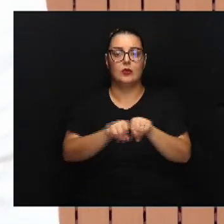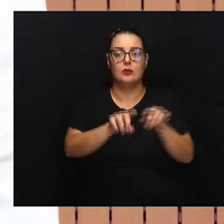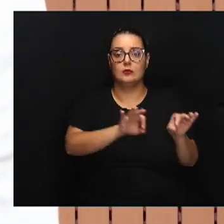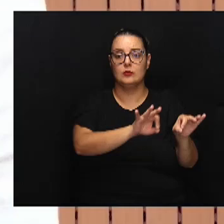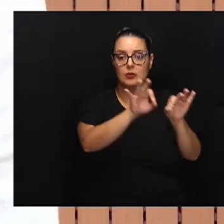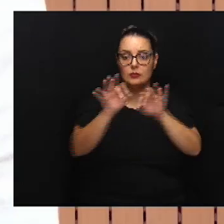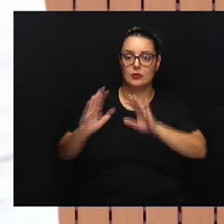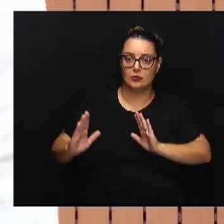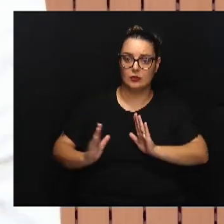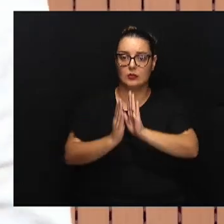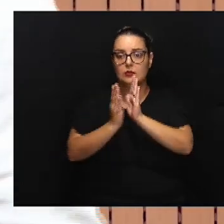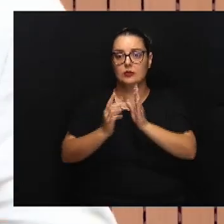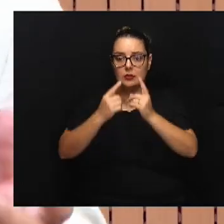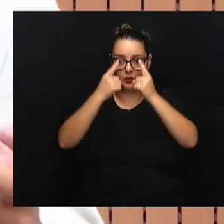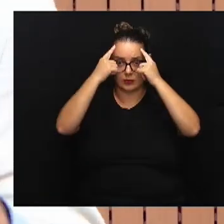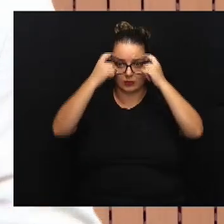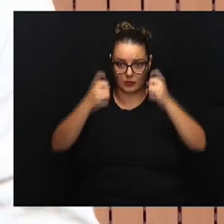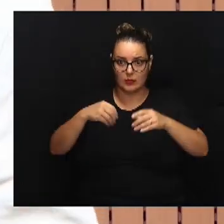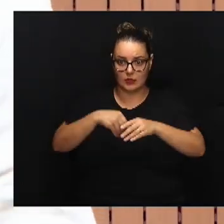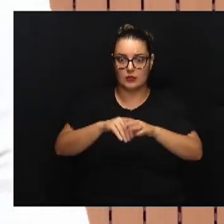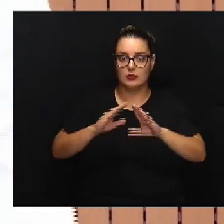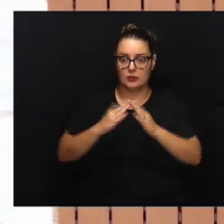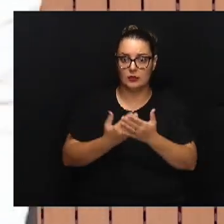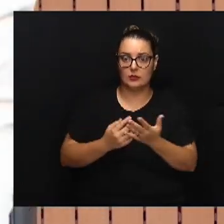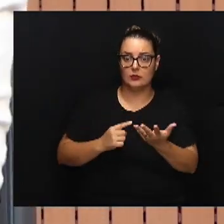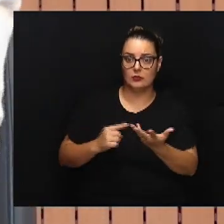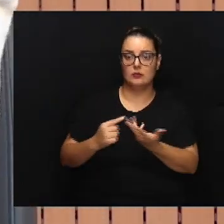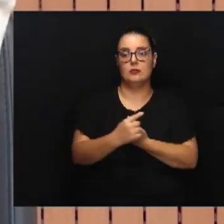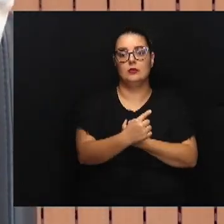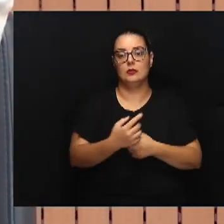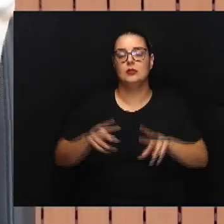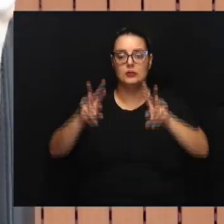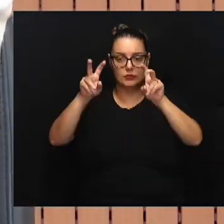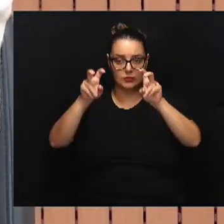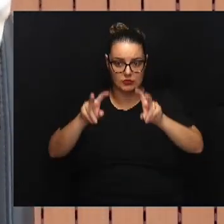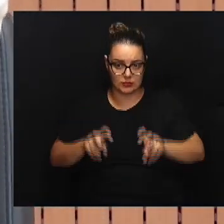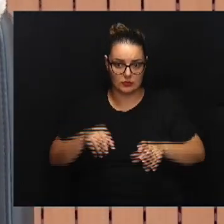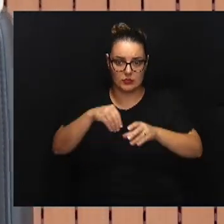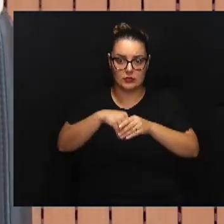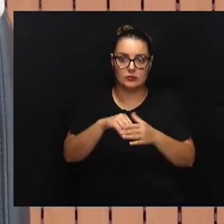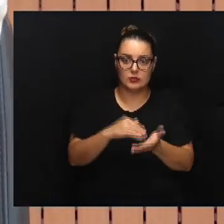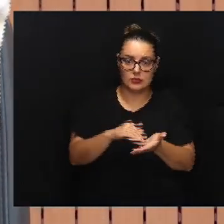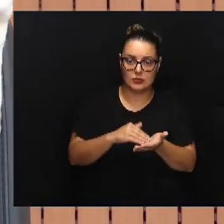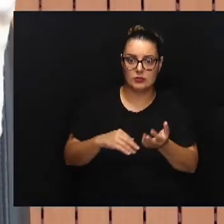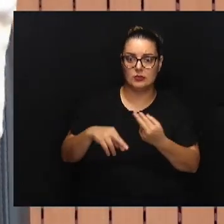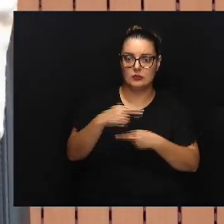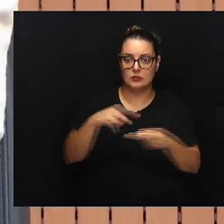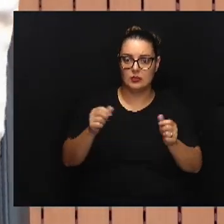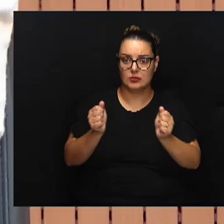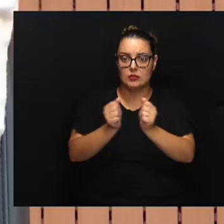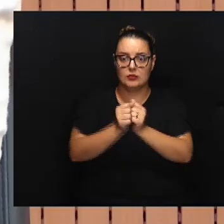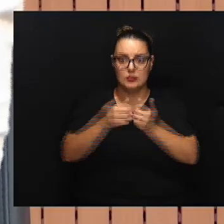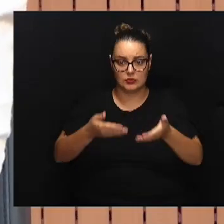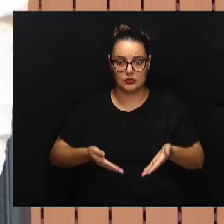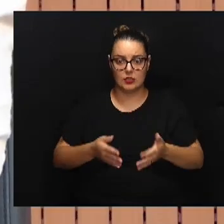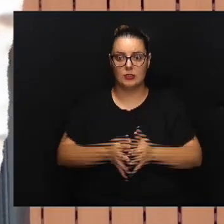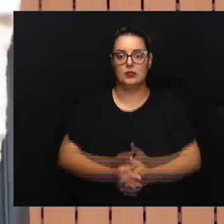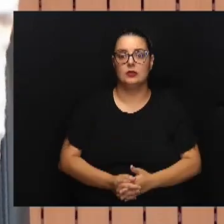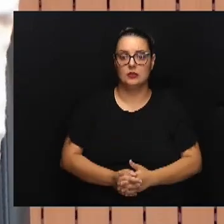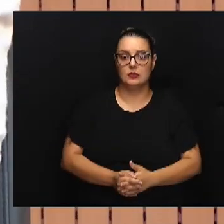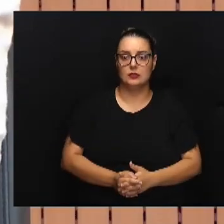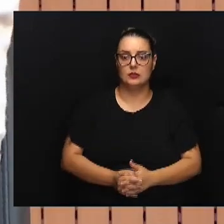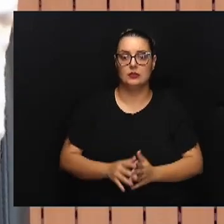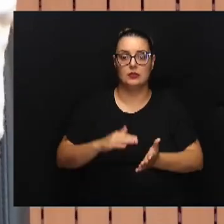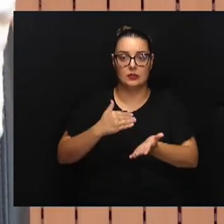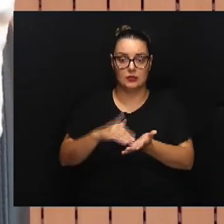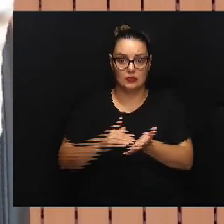acompanhamento e enfrentamento da violência nas escolas. São essas temáticas, né, que estão reunidas na secretaria. Essa